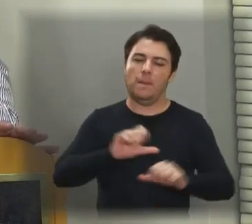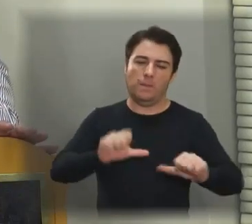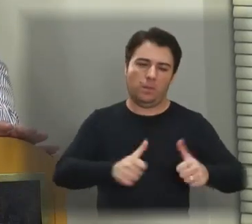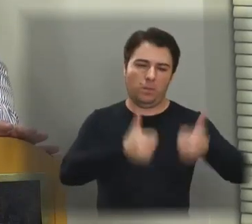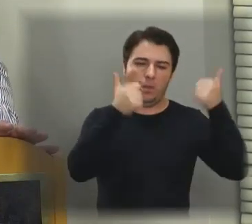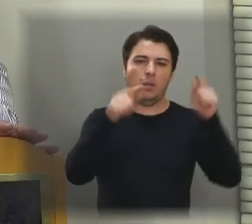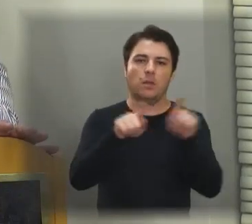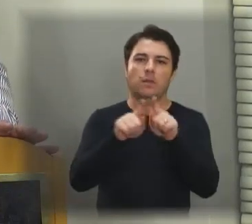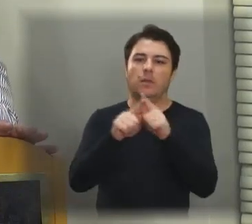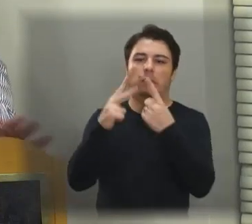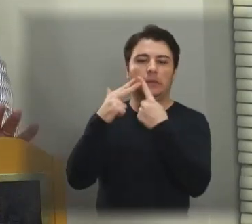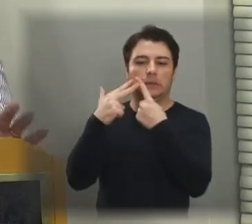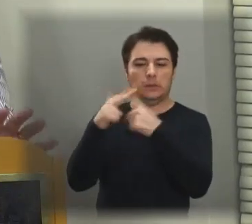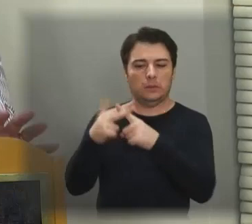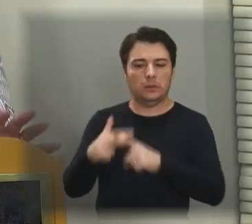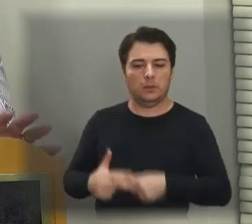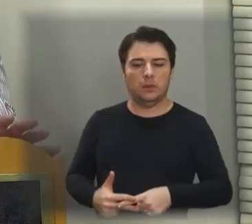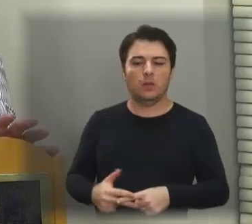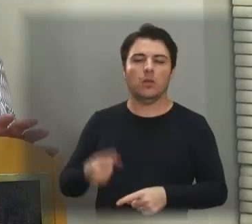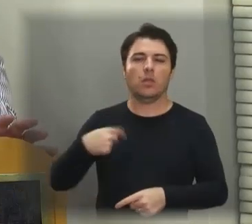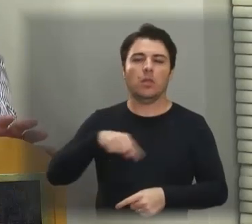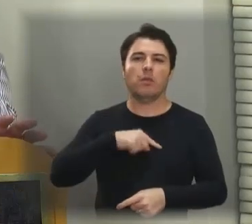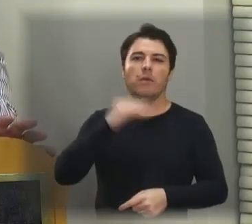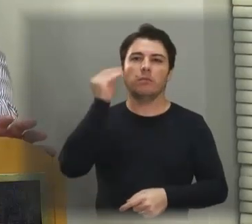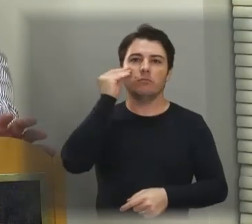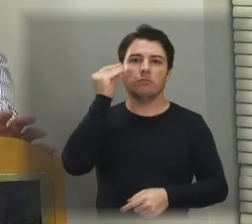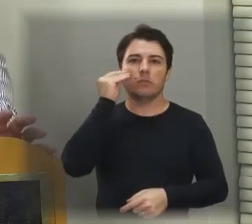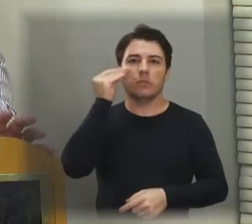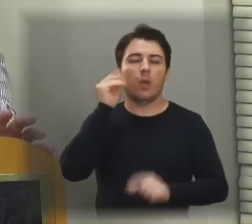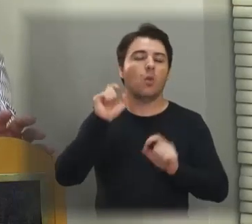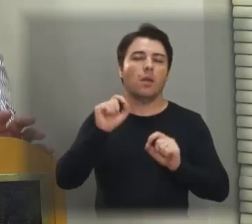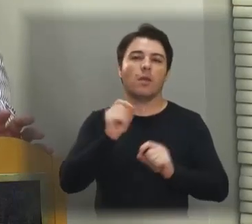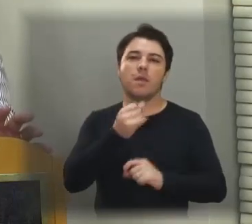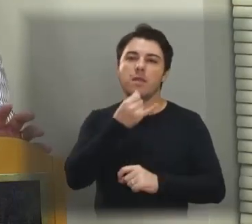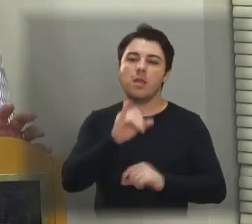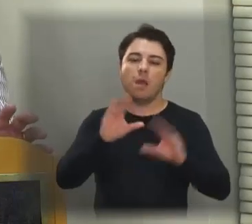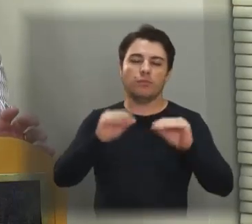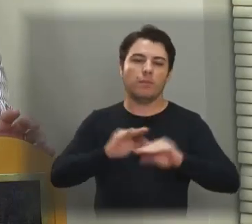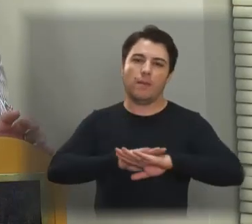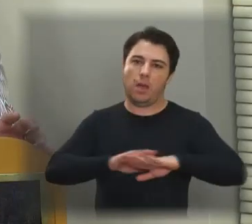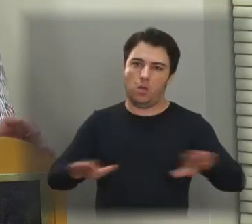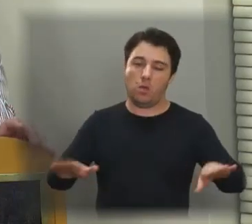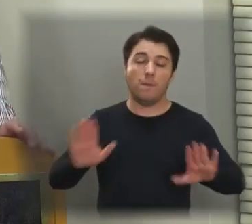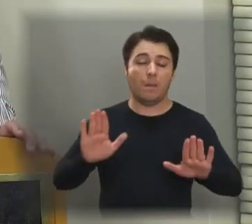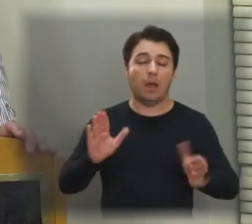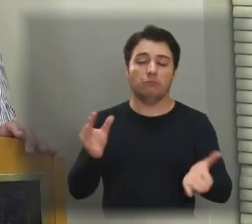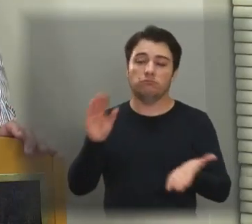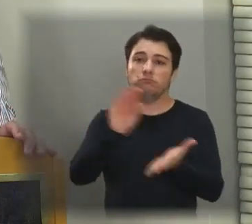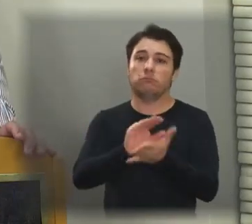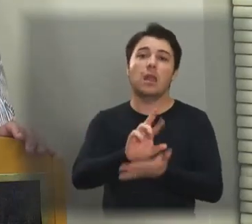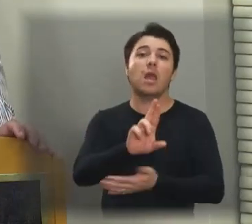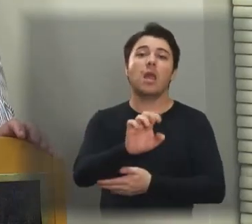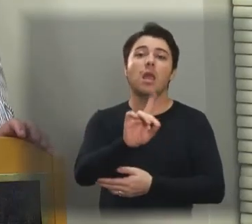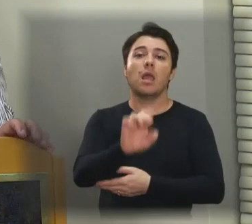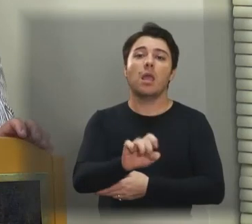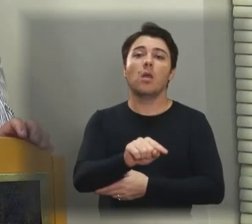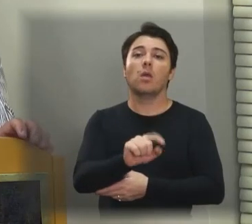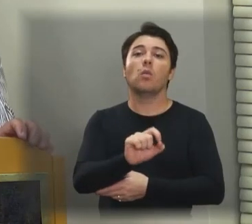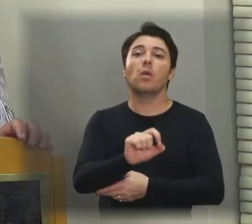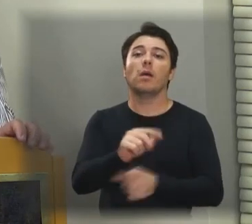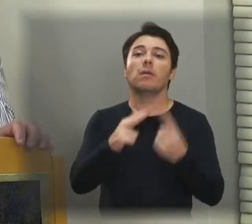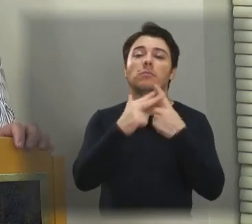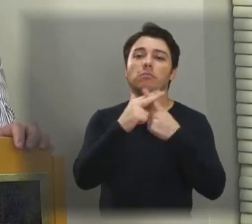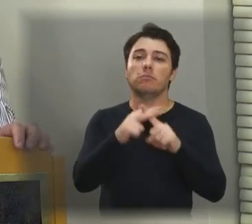Melhoramentos manutenções para que a gente reduza esse tipo de ocorrência mas quando a gente fala investir na rede para fazer